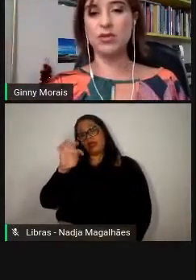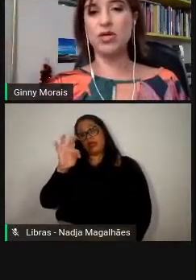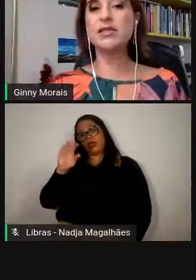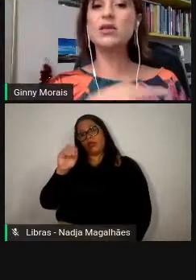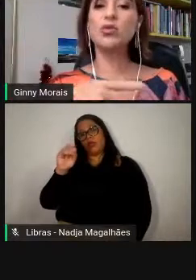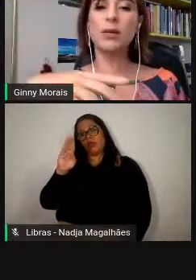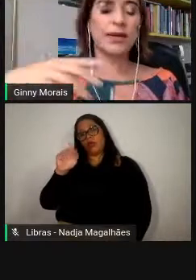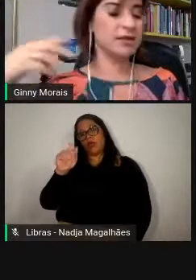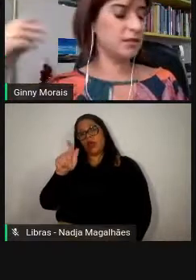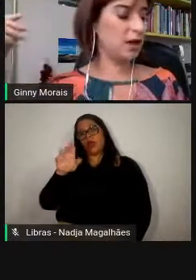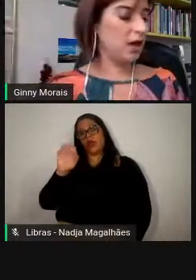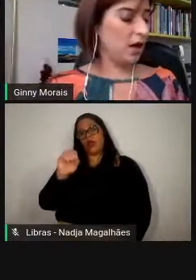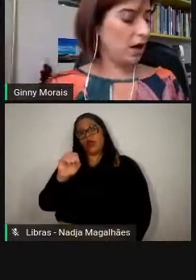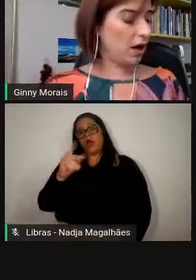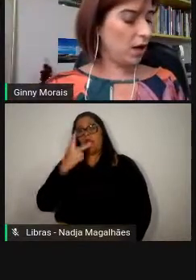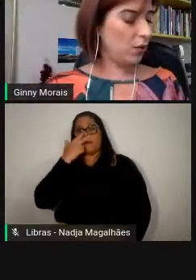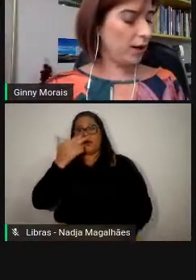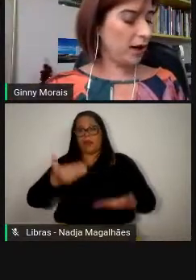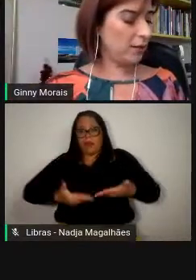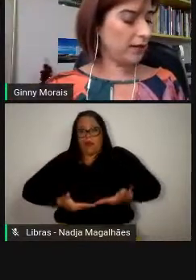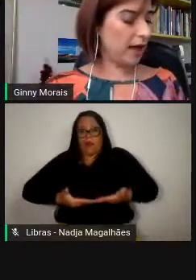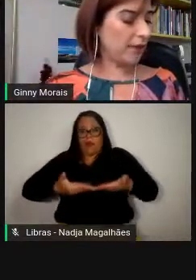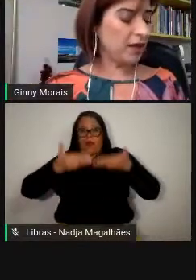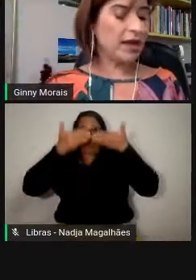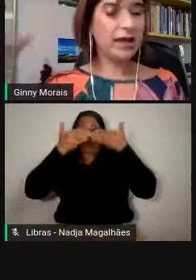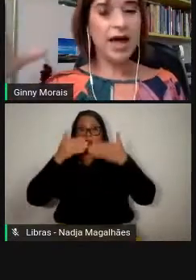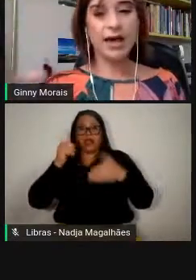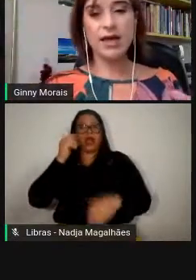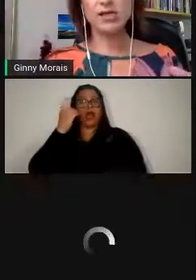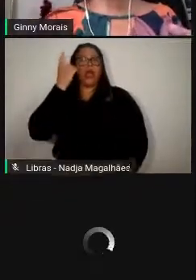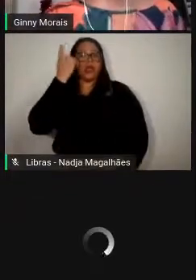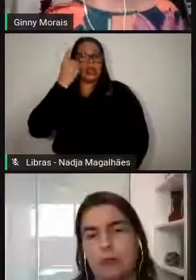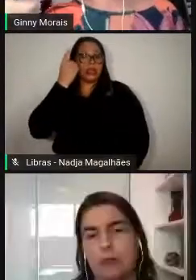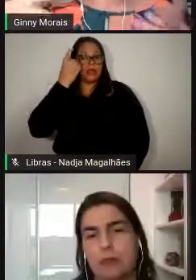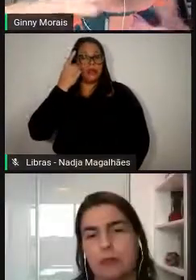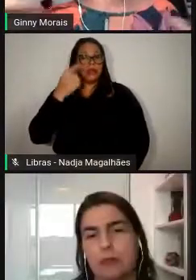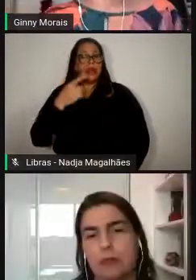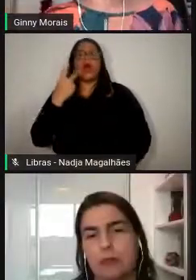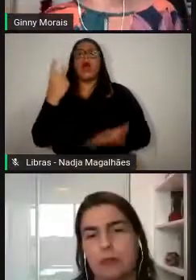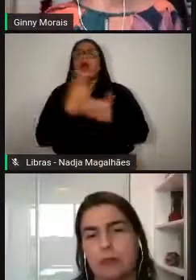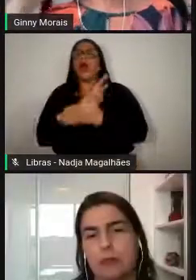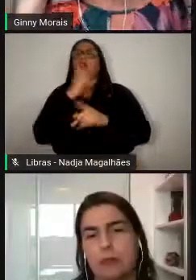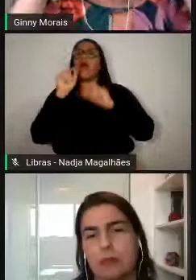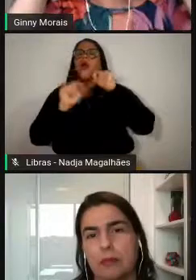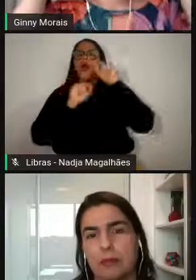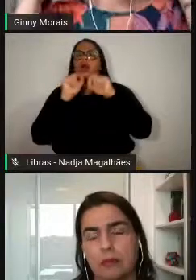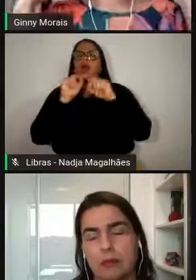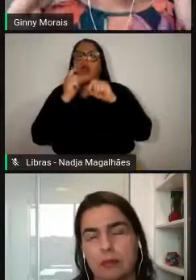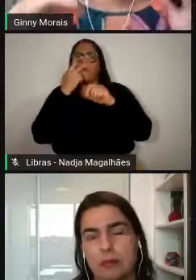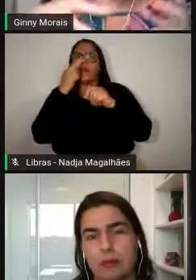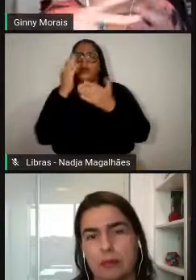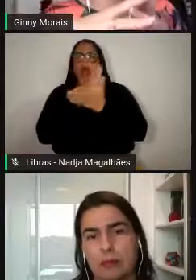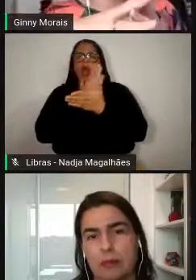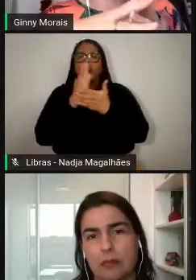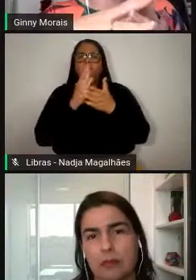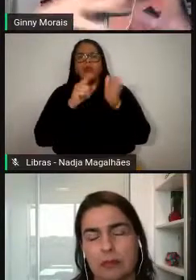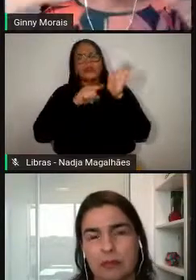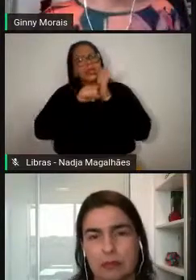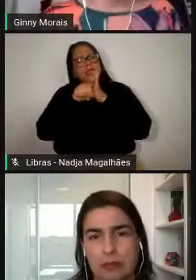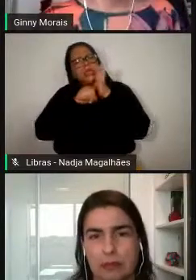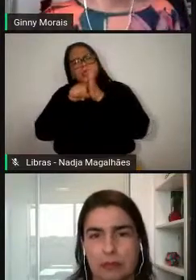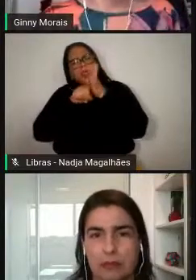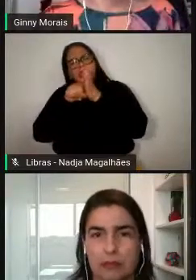para cima ou da cintura para cima o parlamentar. E daí surgem algumas variações que permitem a gente ter